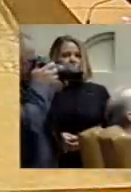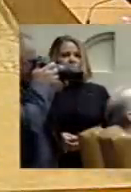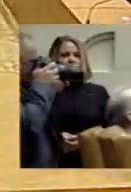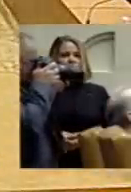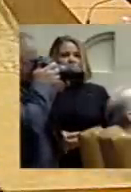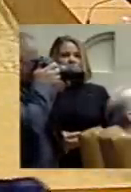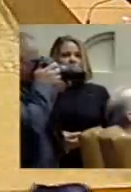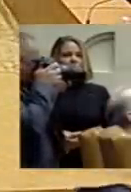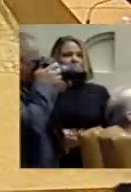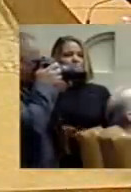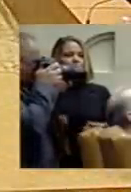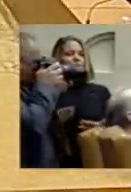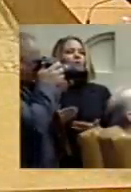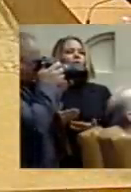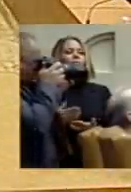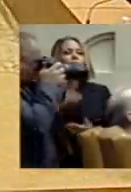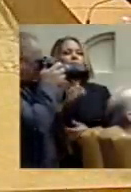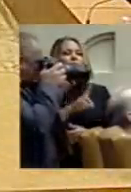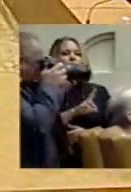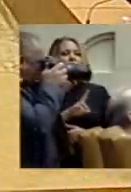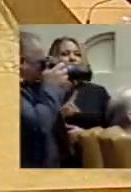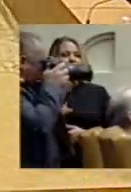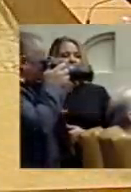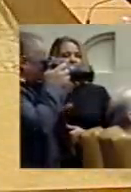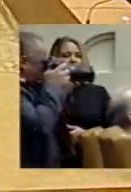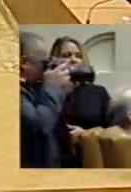Núncio Apostólico Dom Giovanni